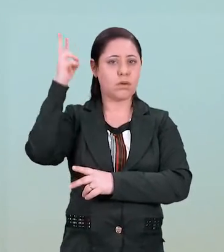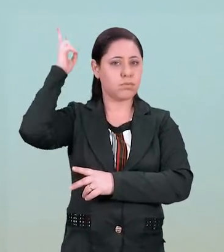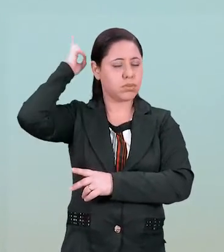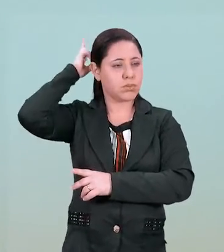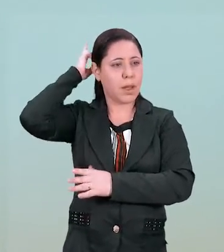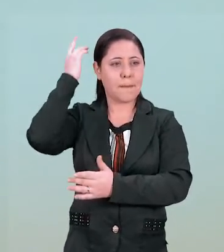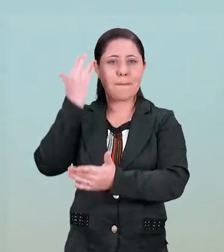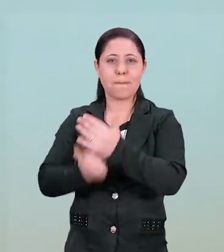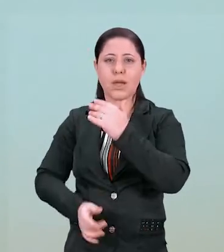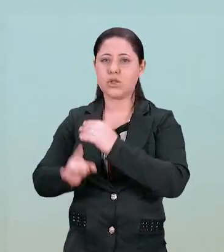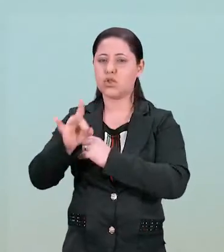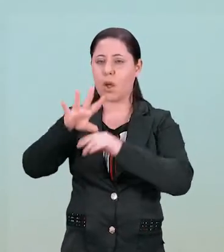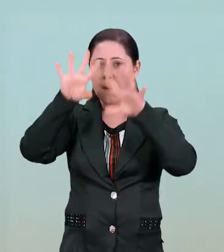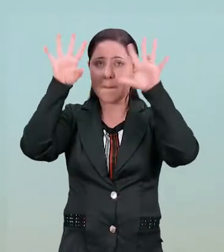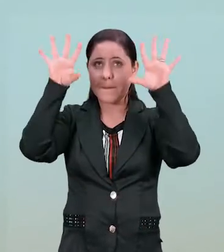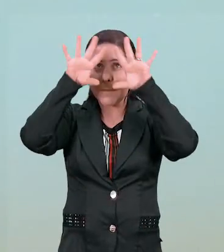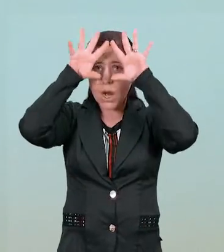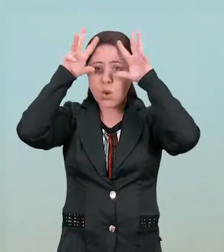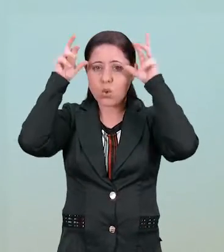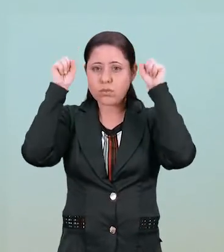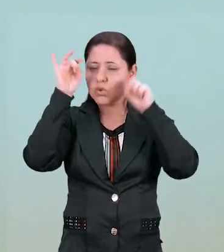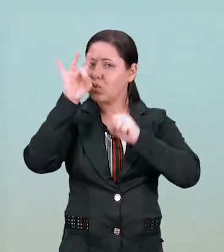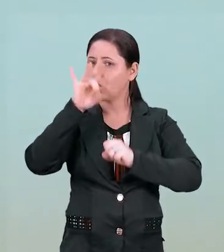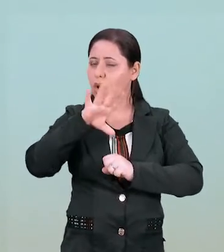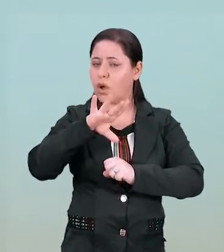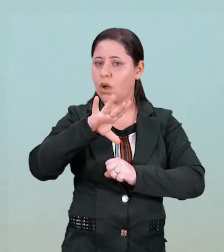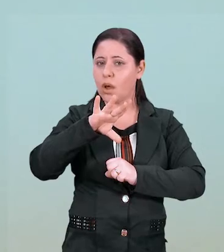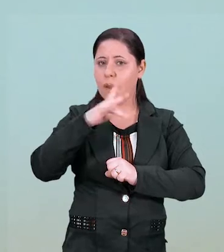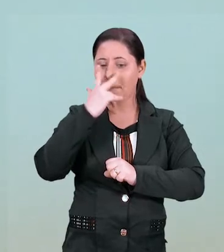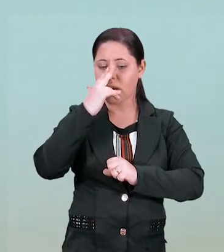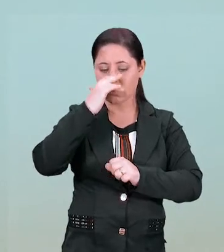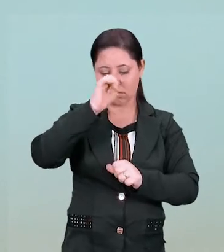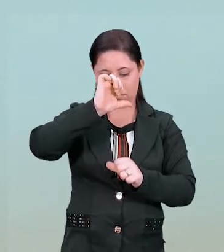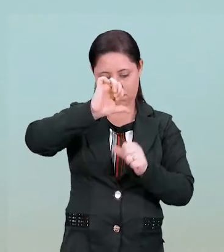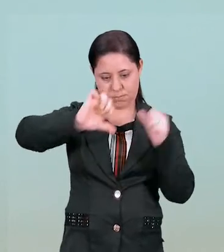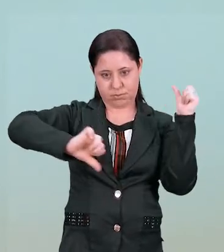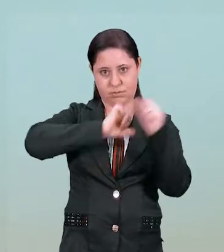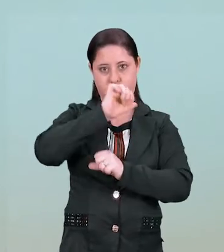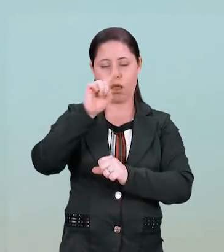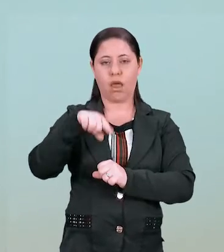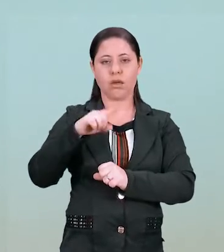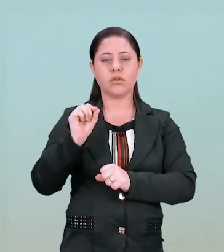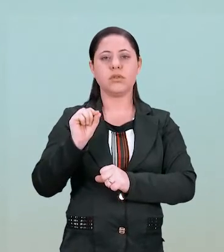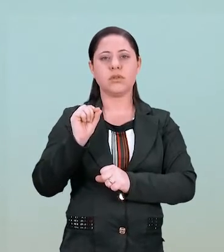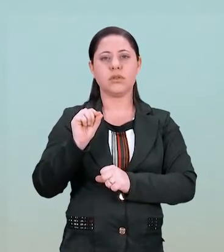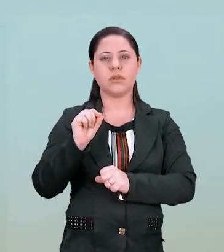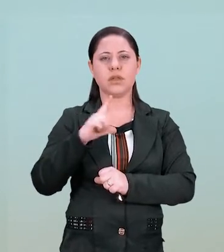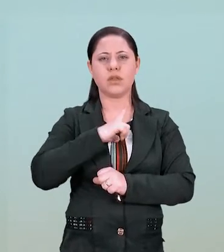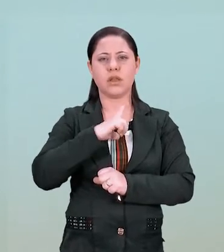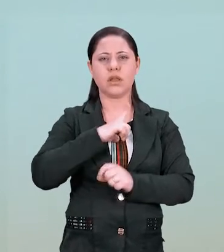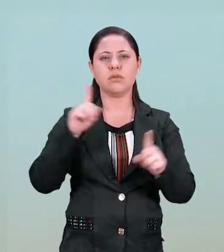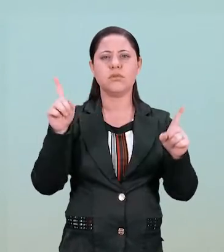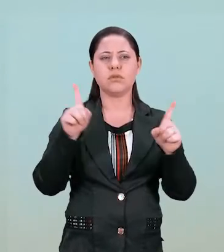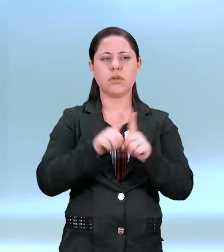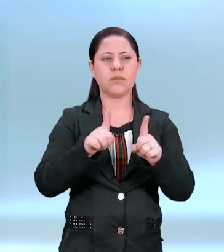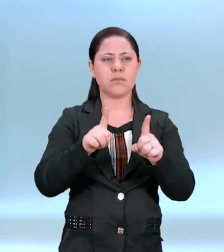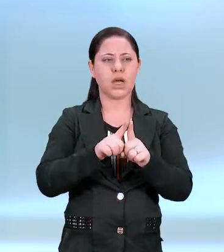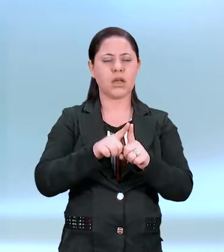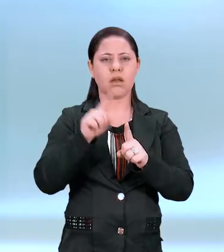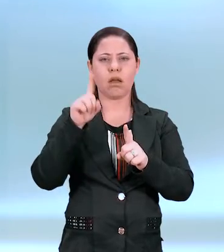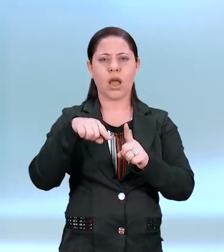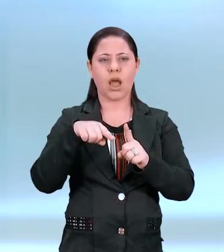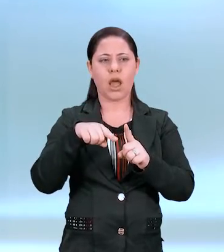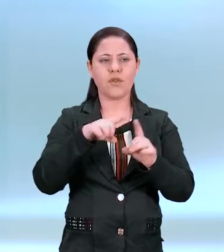para o Amazonas, virou um grande entreposto, mas também um grande ponto de